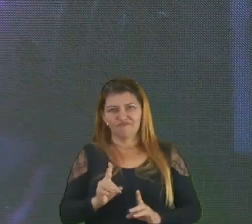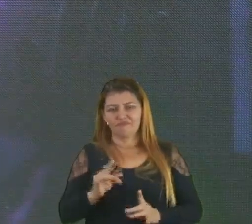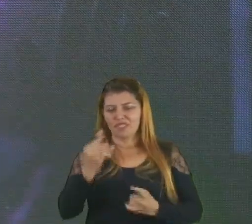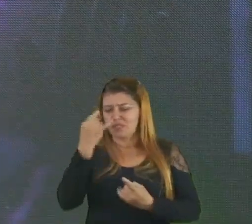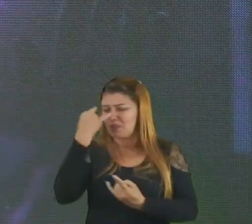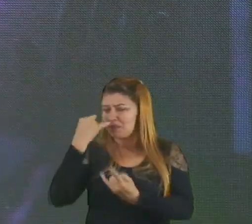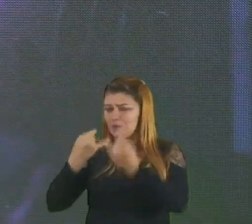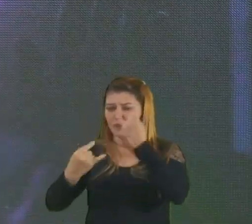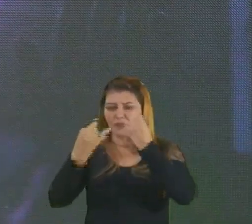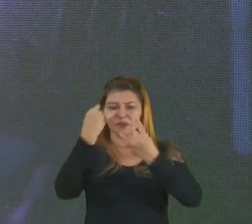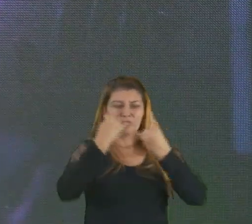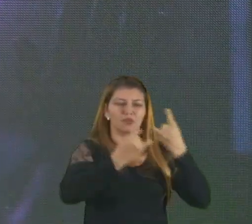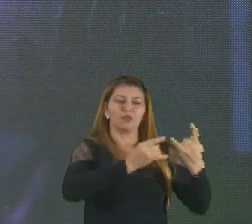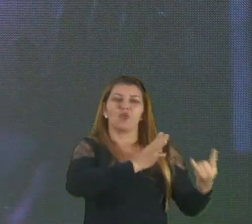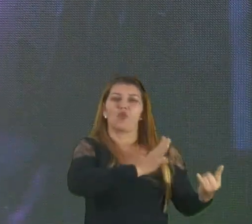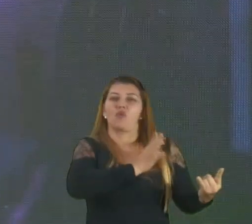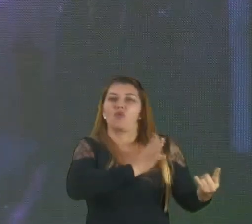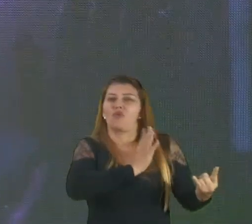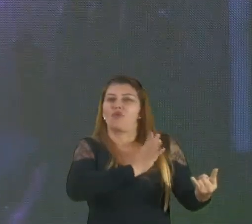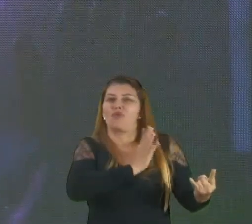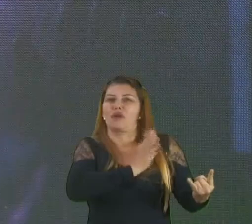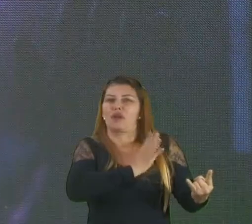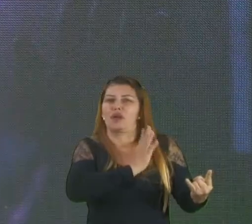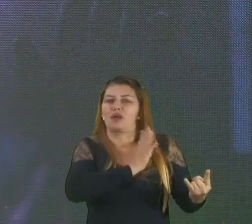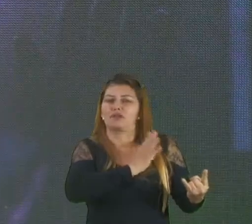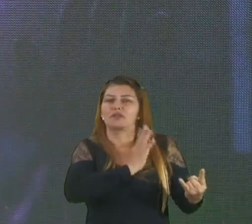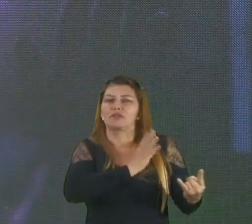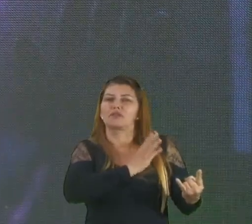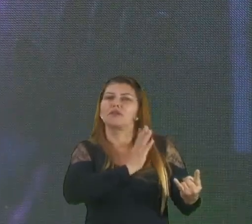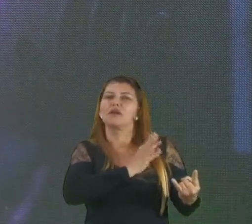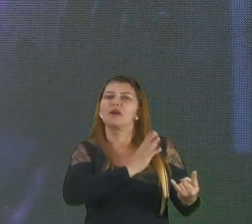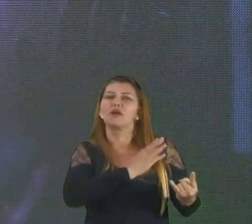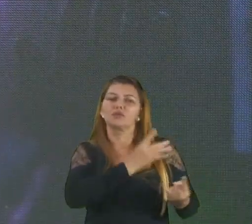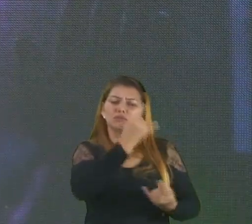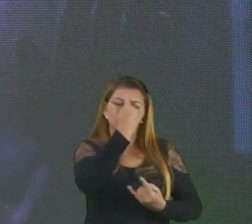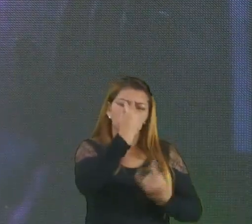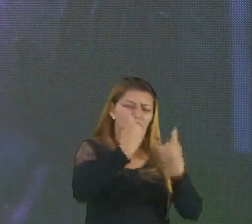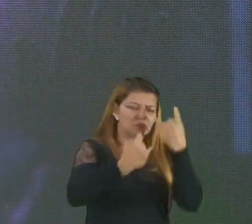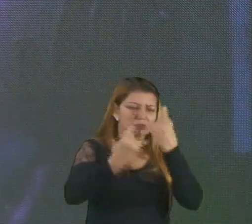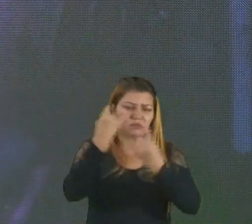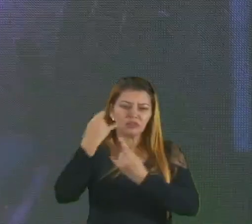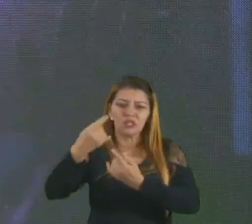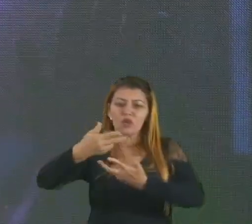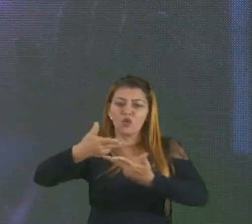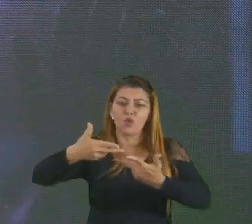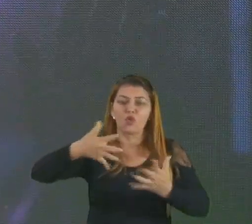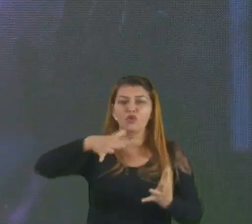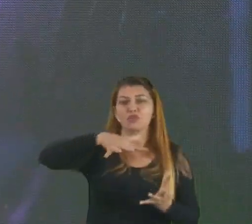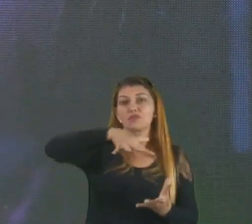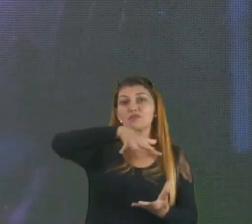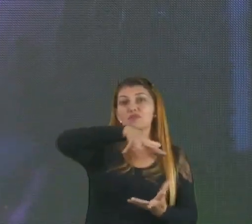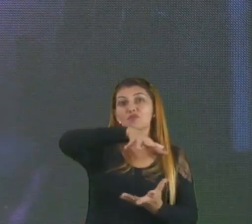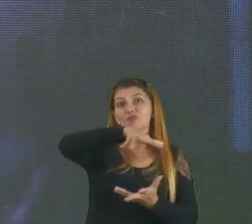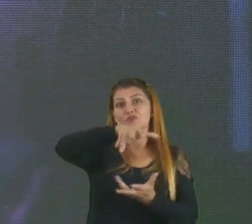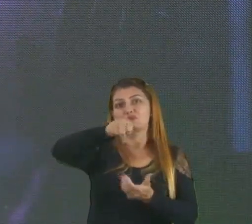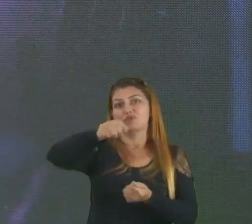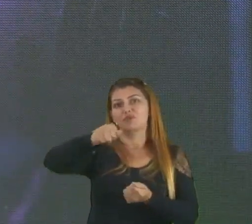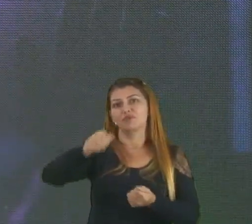Não coloque o teu coração nas coisas deste mundo. Eu vou dizer de